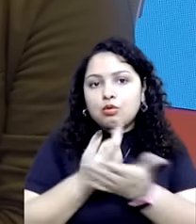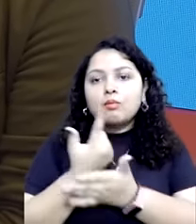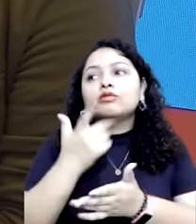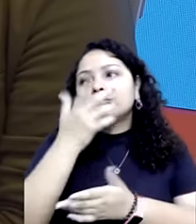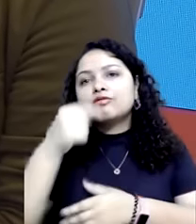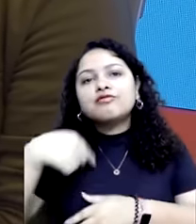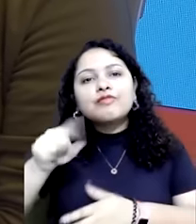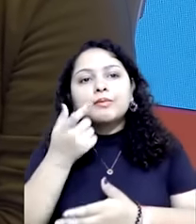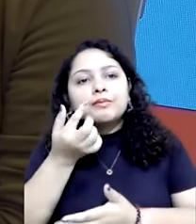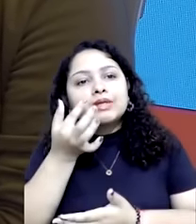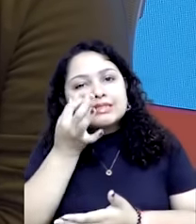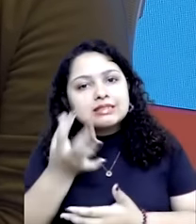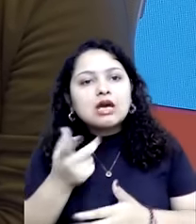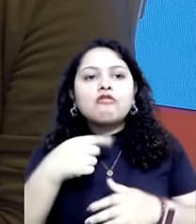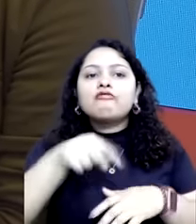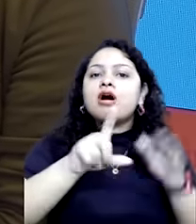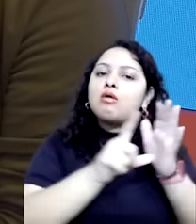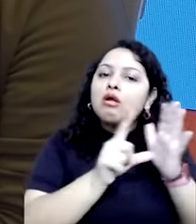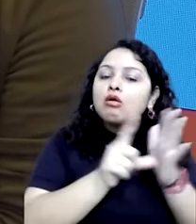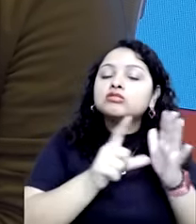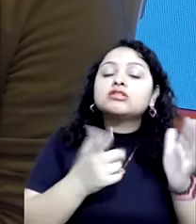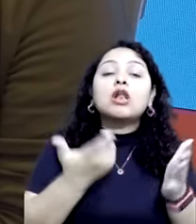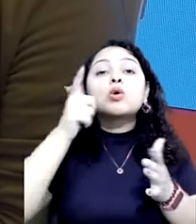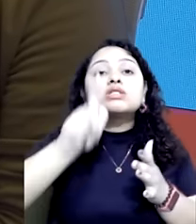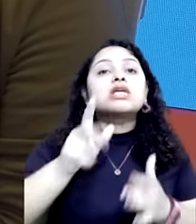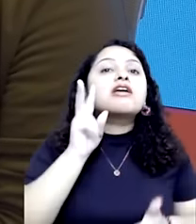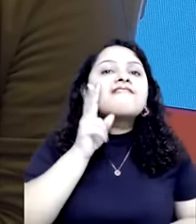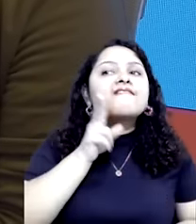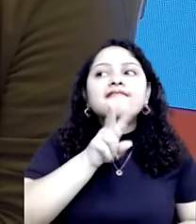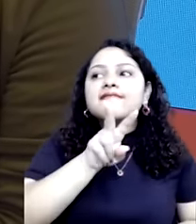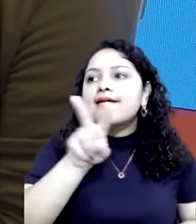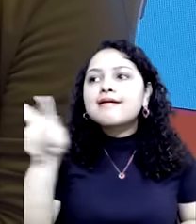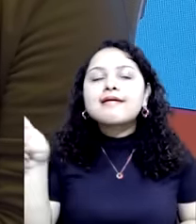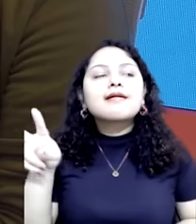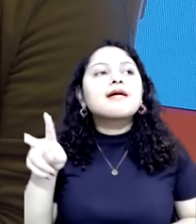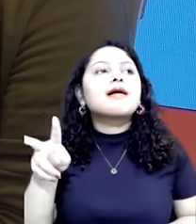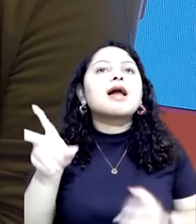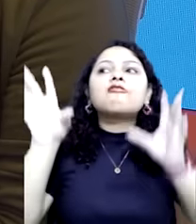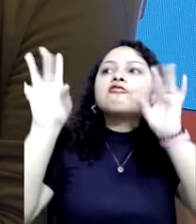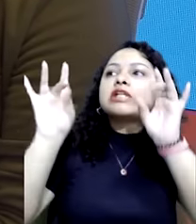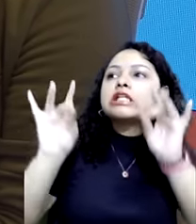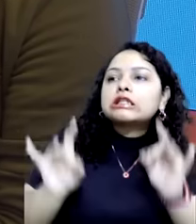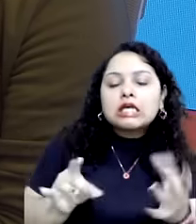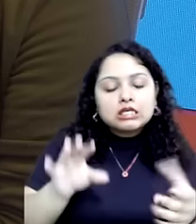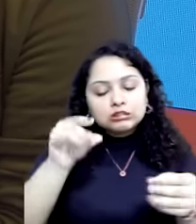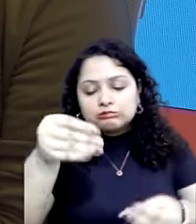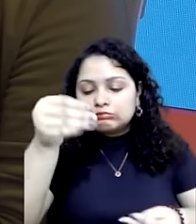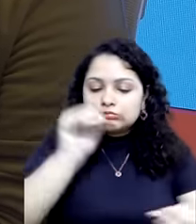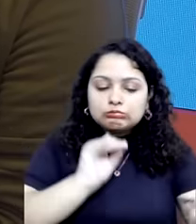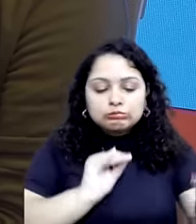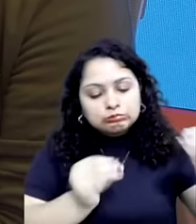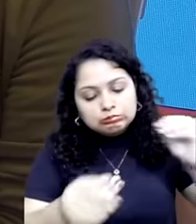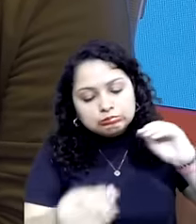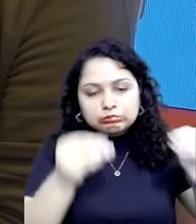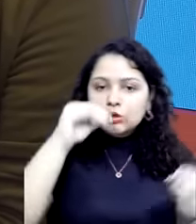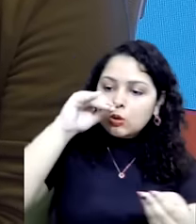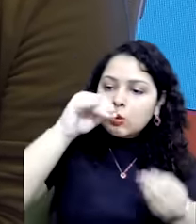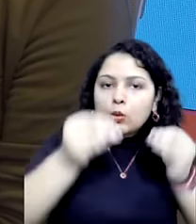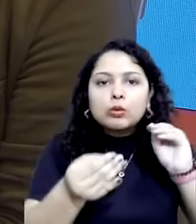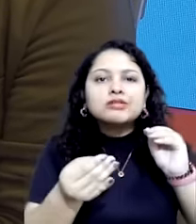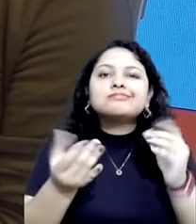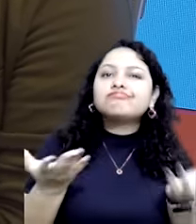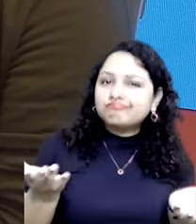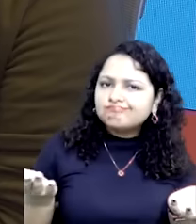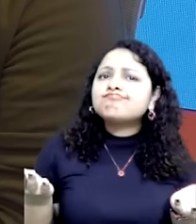presencial vai numa loja num lugar então ela consegue ver ela vai virar ela vai detalhar ela vai né pegar ali então ela mexe com